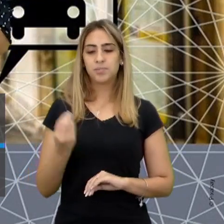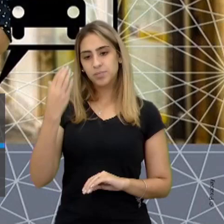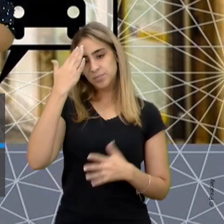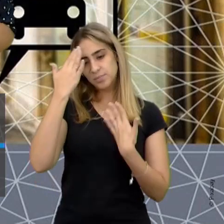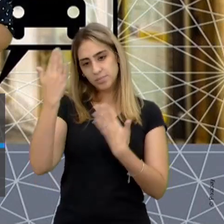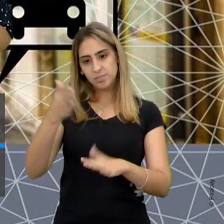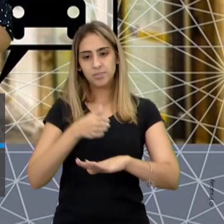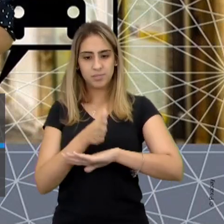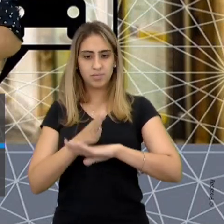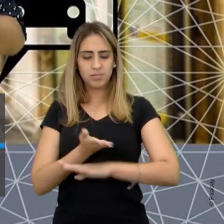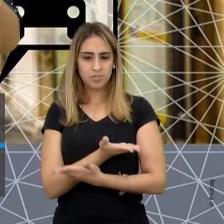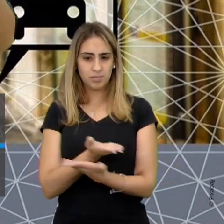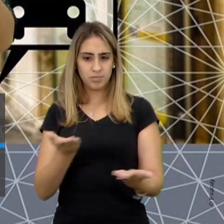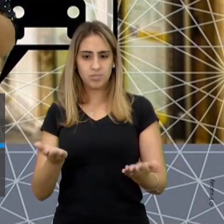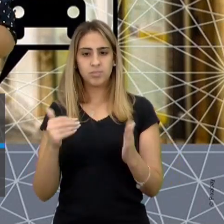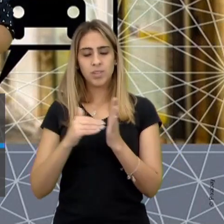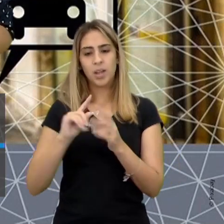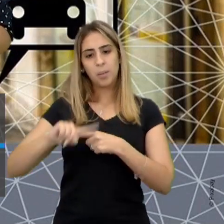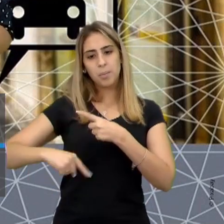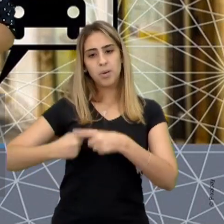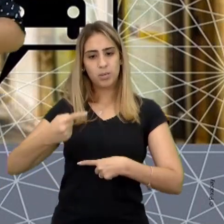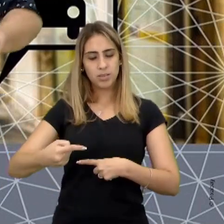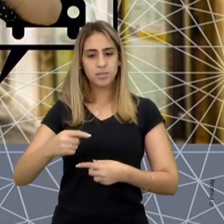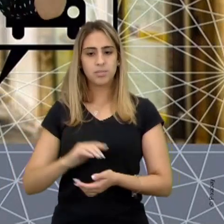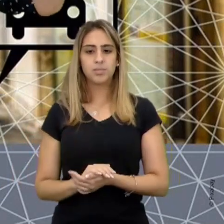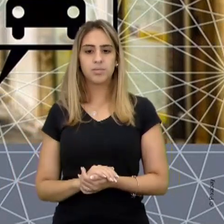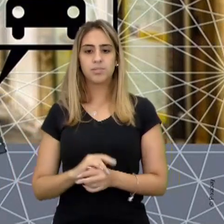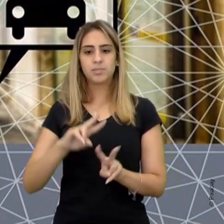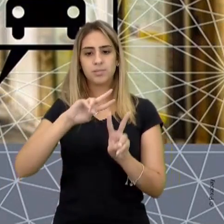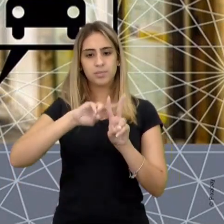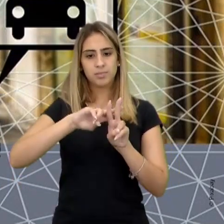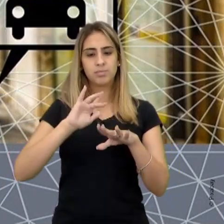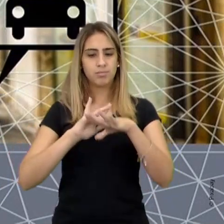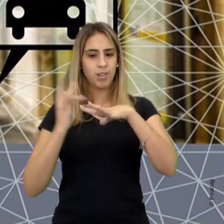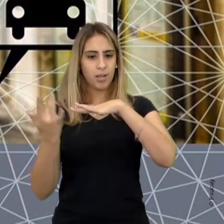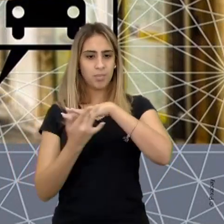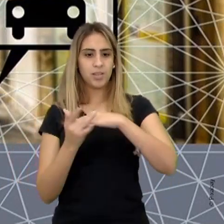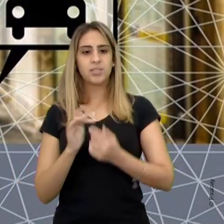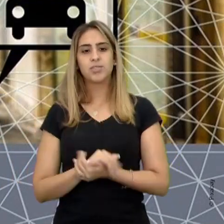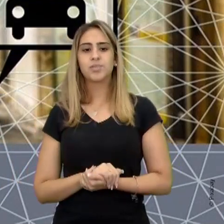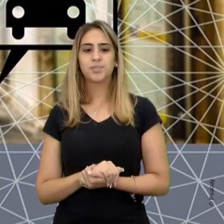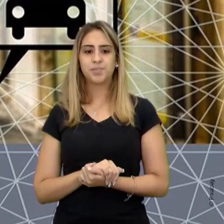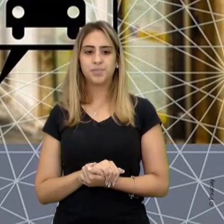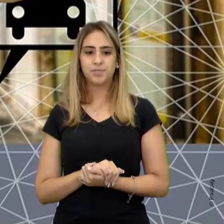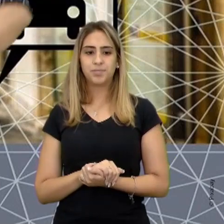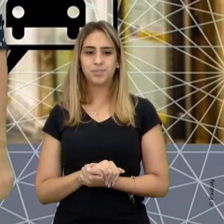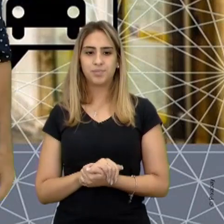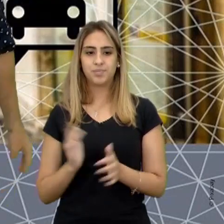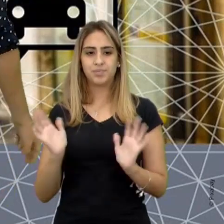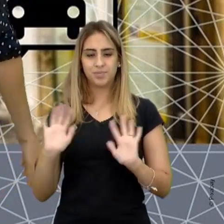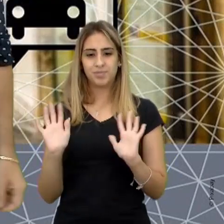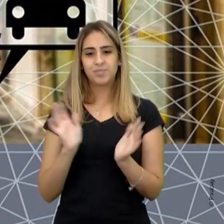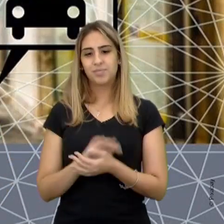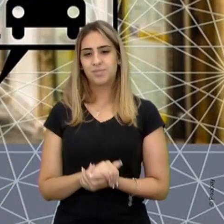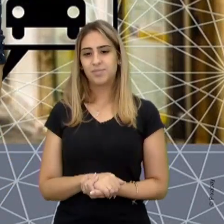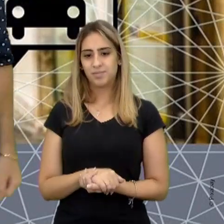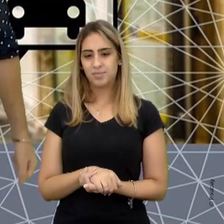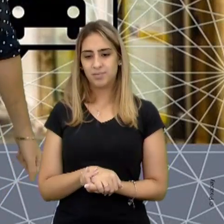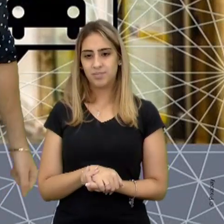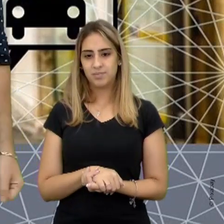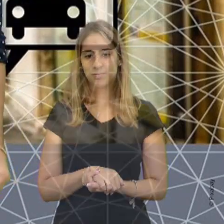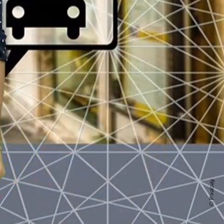pela participação de vocês. Até a próxima e hashtag Se Liga na Mídia, hein? É isso aí, gente. Hashtag Se Liga na Mídia. Tchau, tchau. Tchau, tchau.